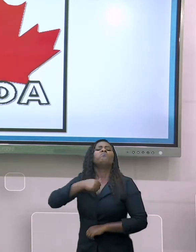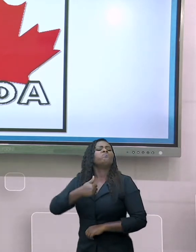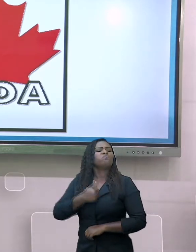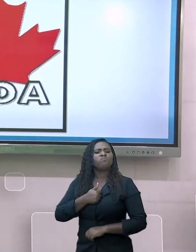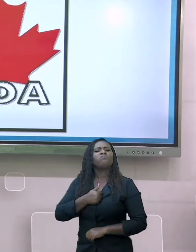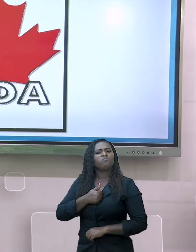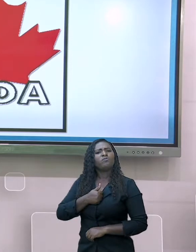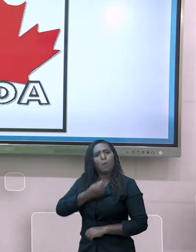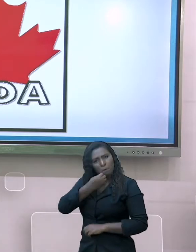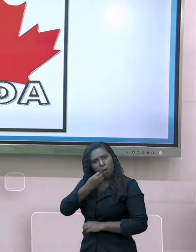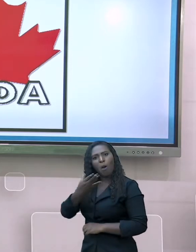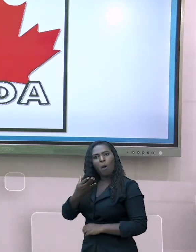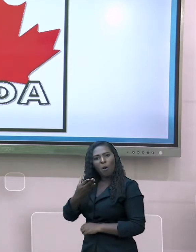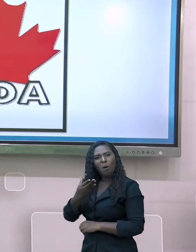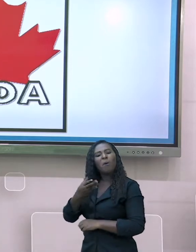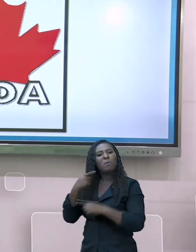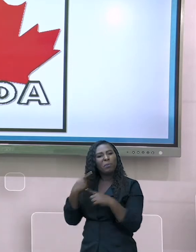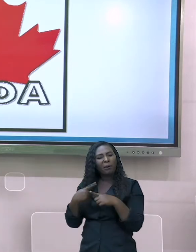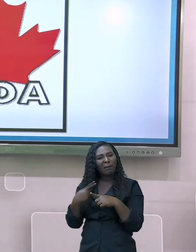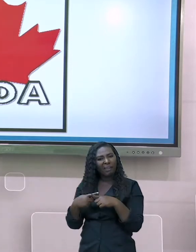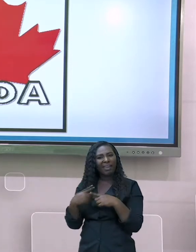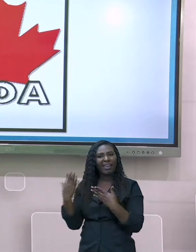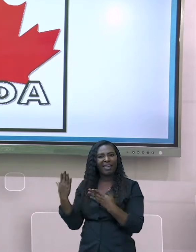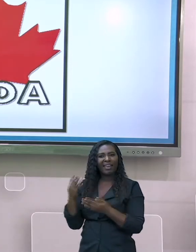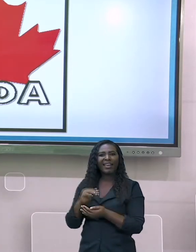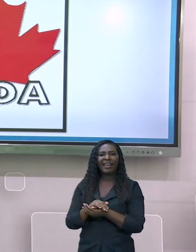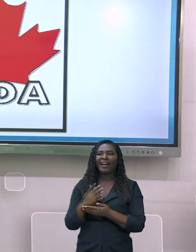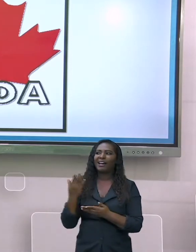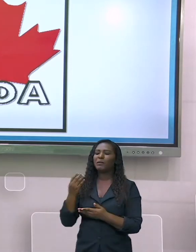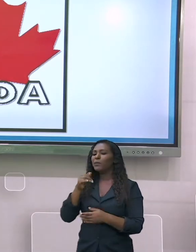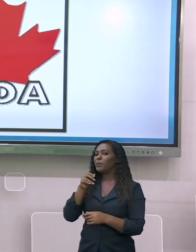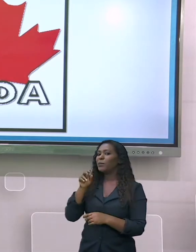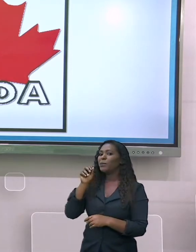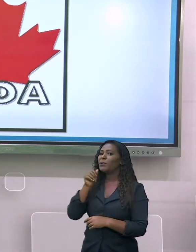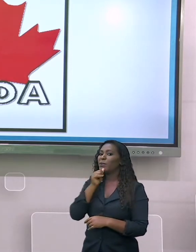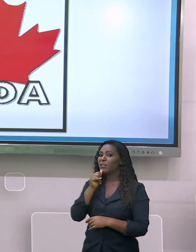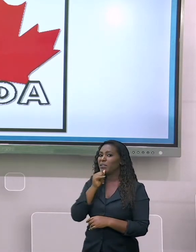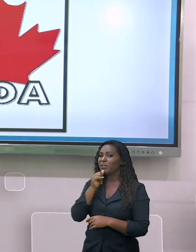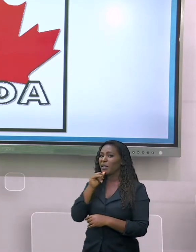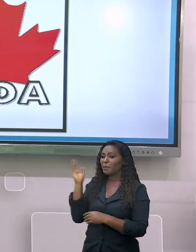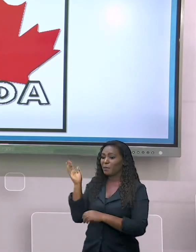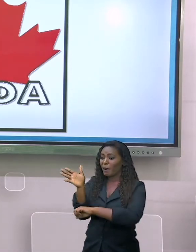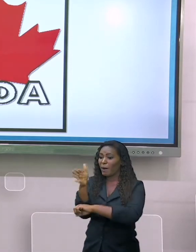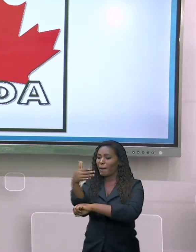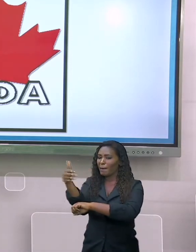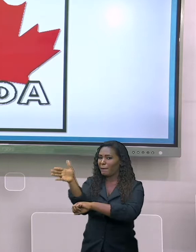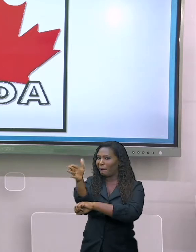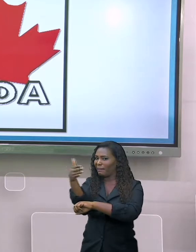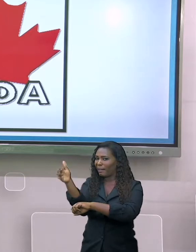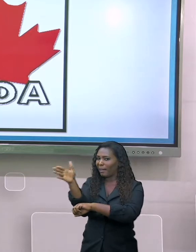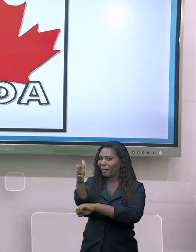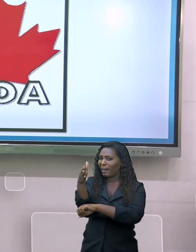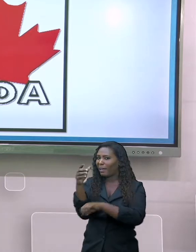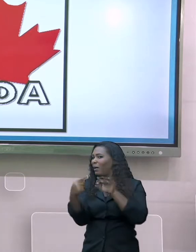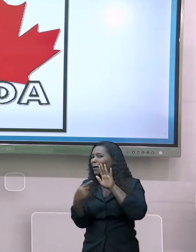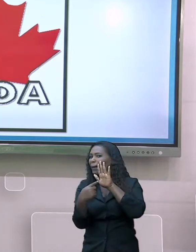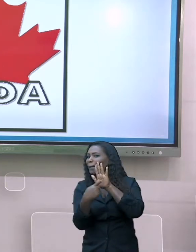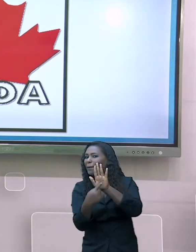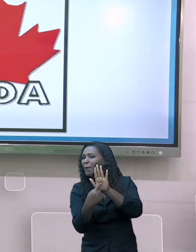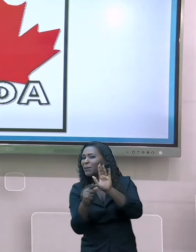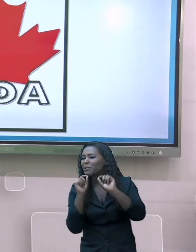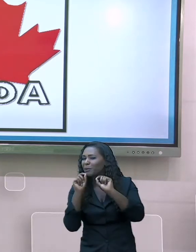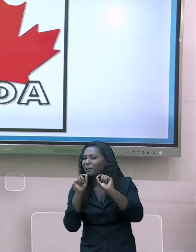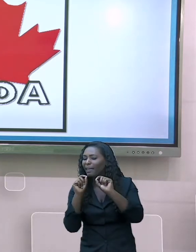ela retoma a seguinte filosofia: Canadá, o lugar aonde